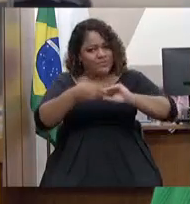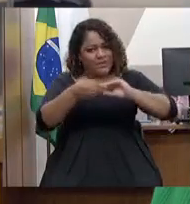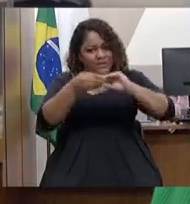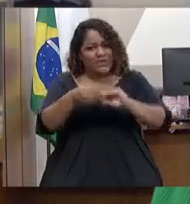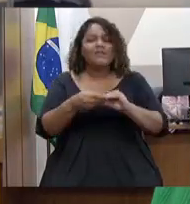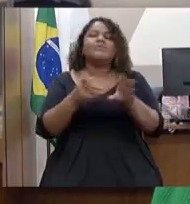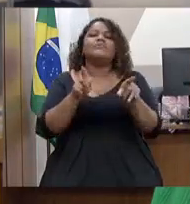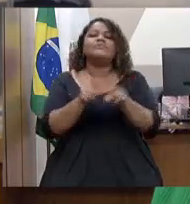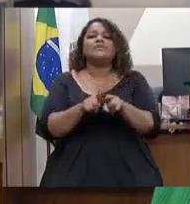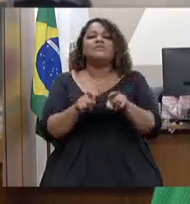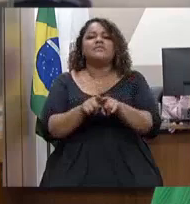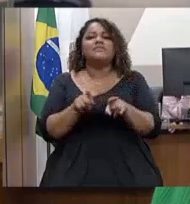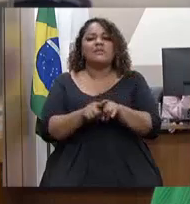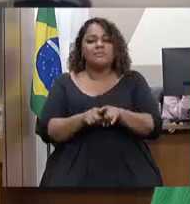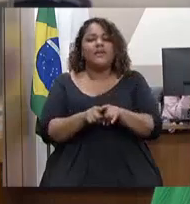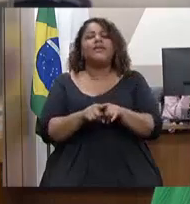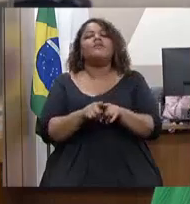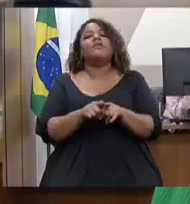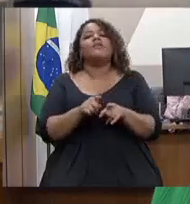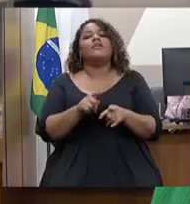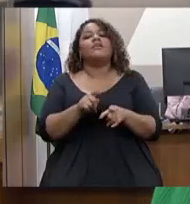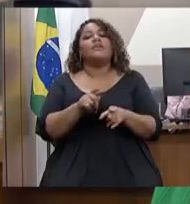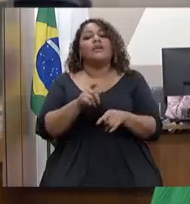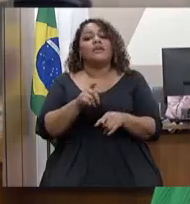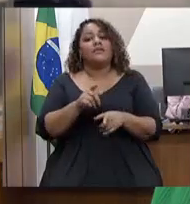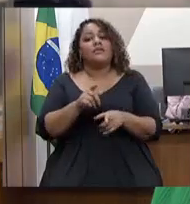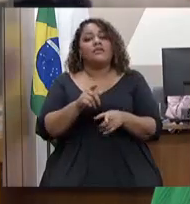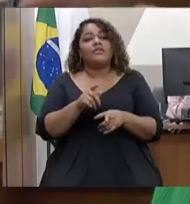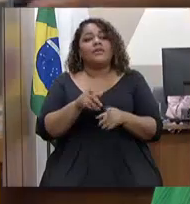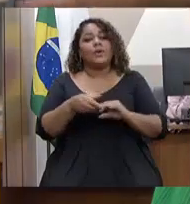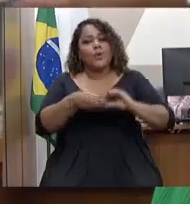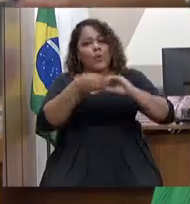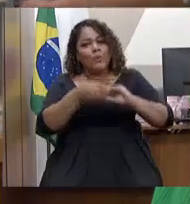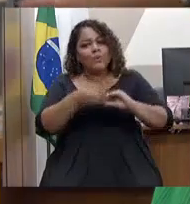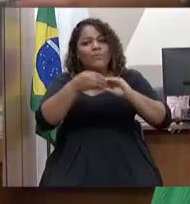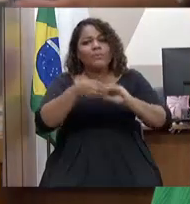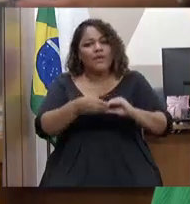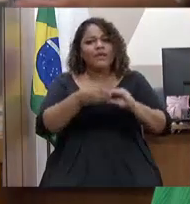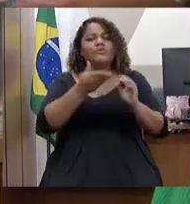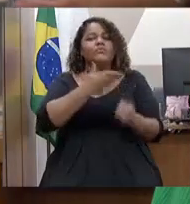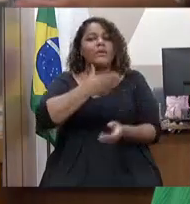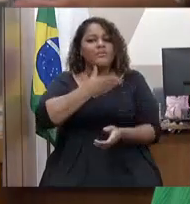quero cumprimentar meus colegas do sindicato dos metalúrgicos de Betim